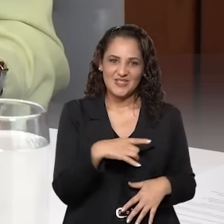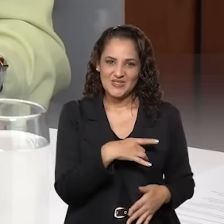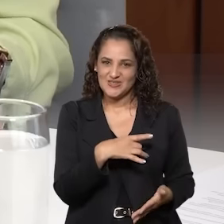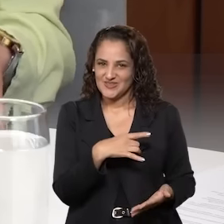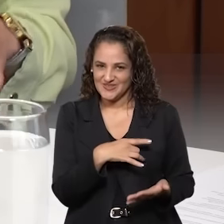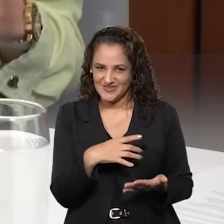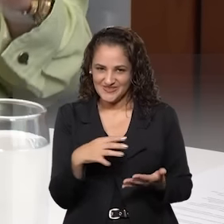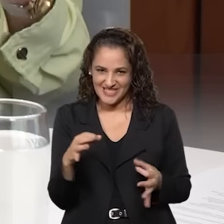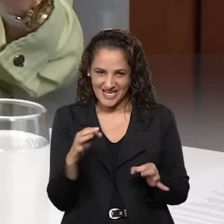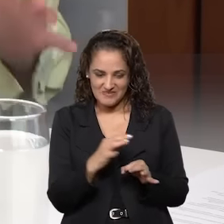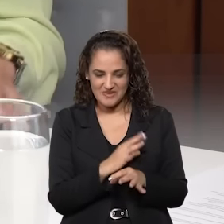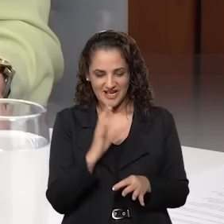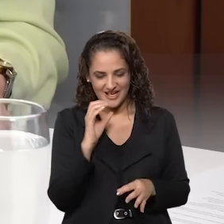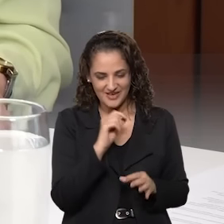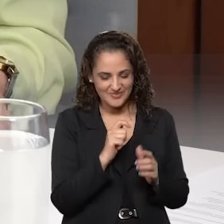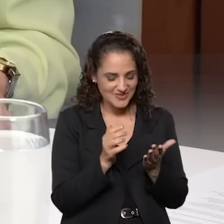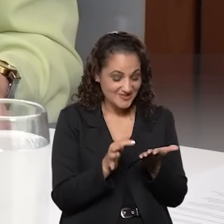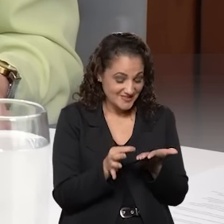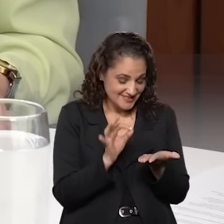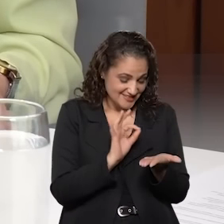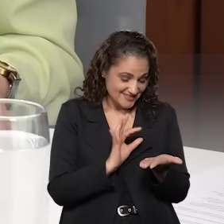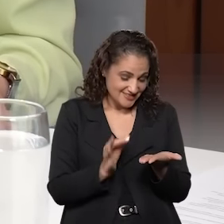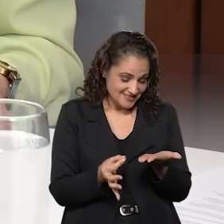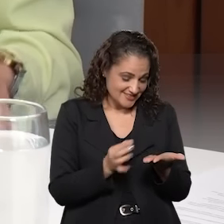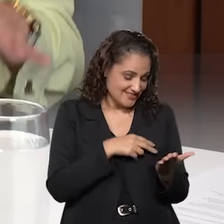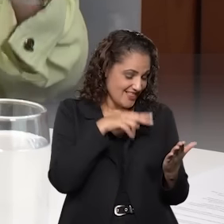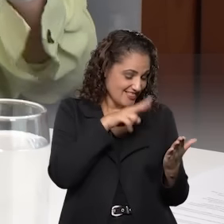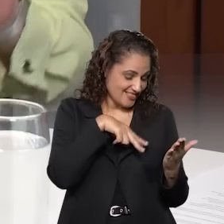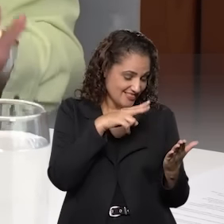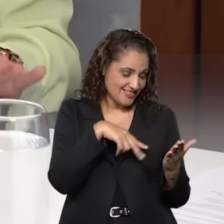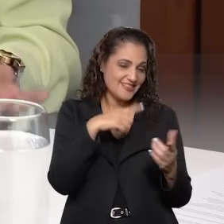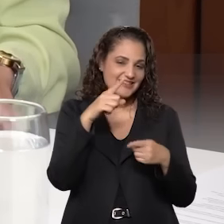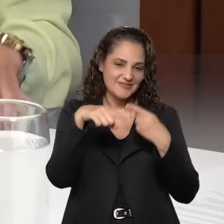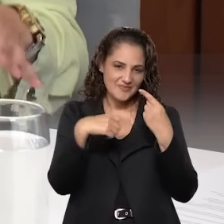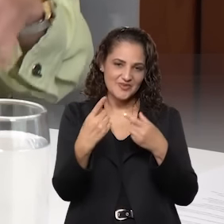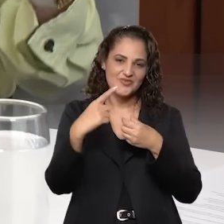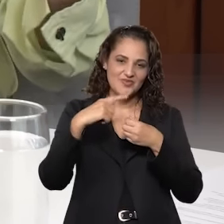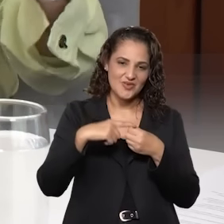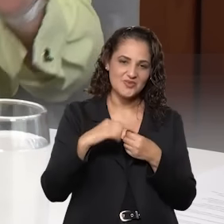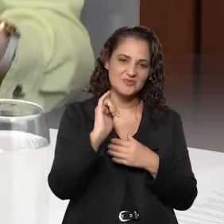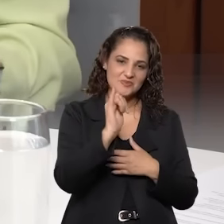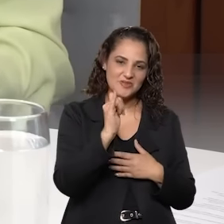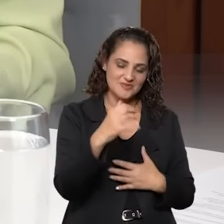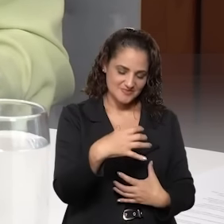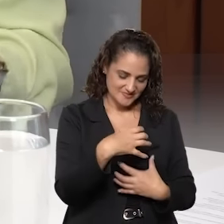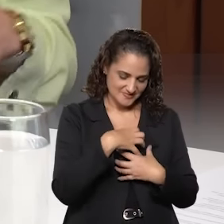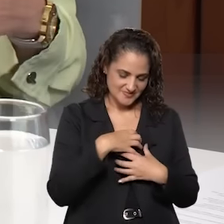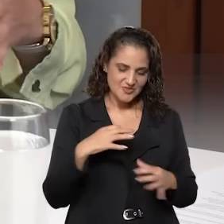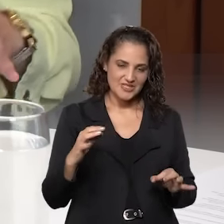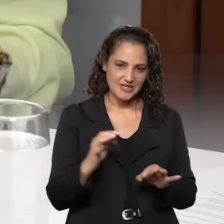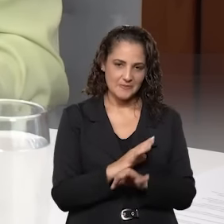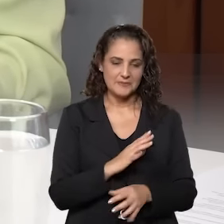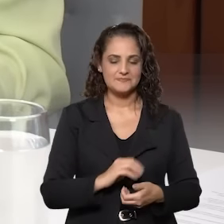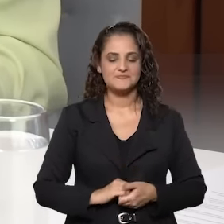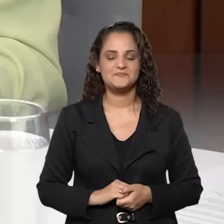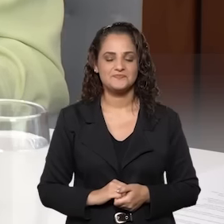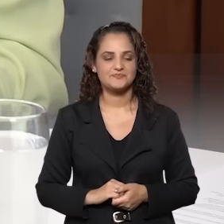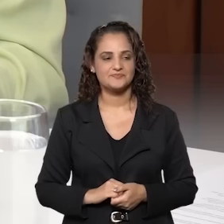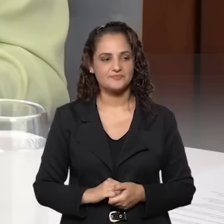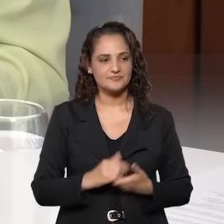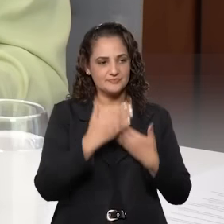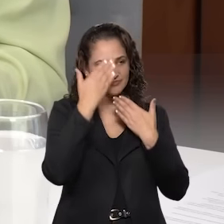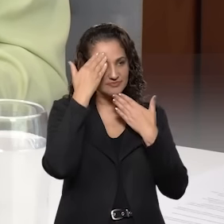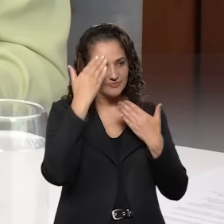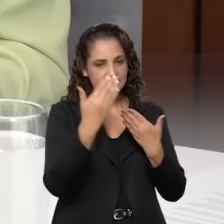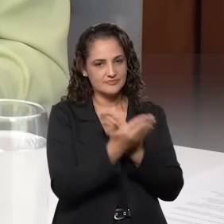dele acabar logo então economizando as últimas páginas e se eu tiver oportunidade depois eu volto para contar como que eu me sinto eh quando